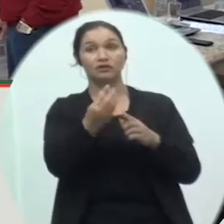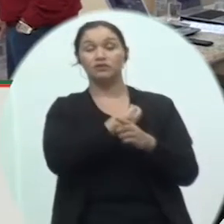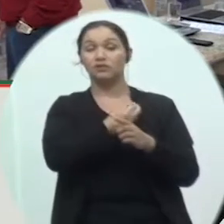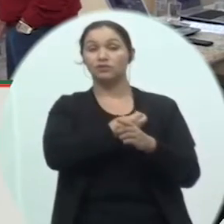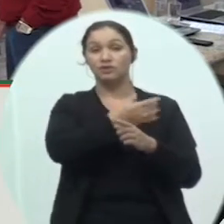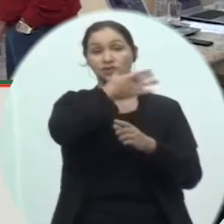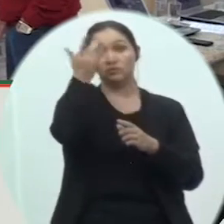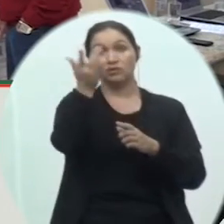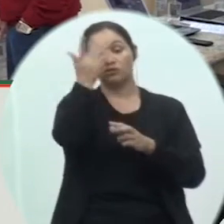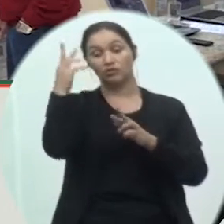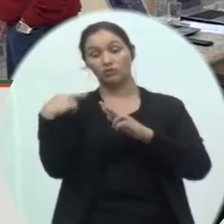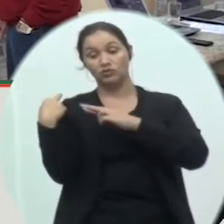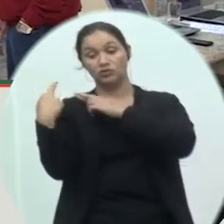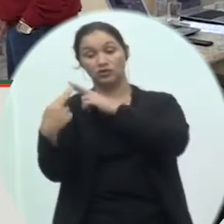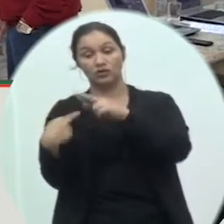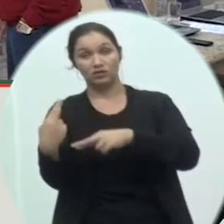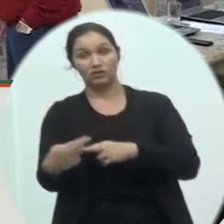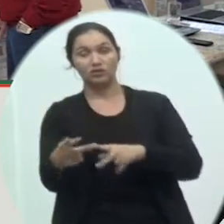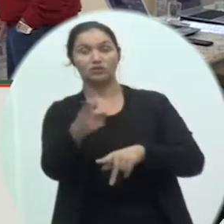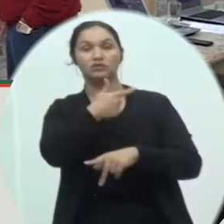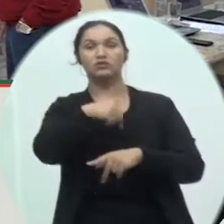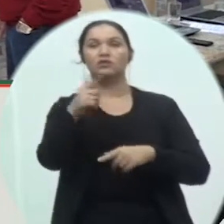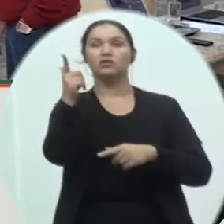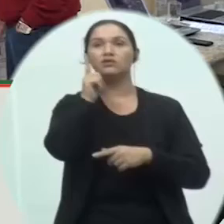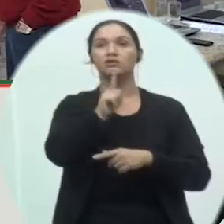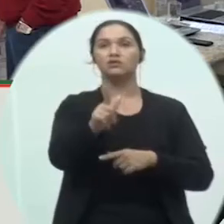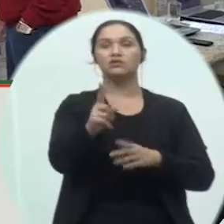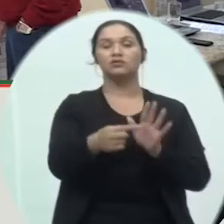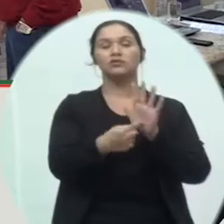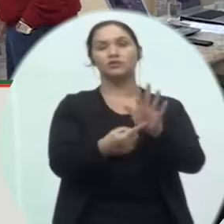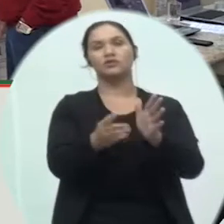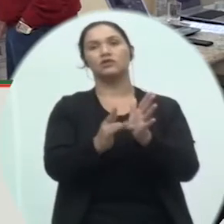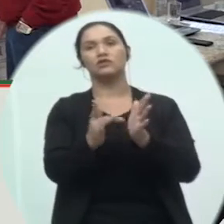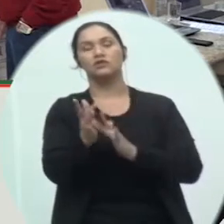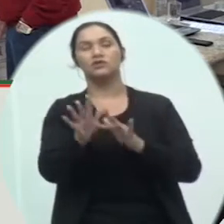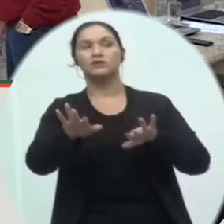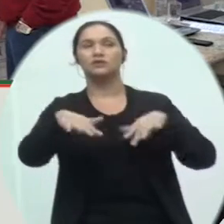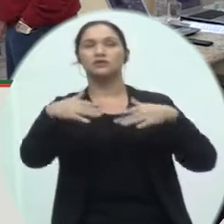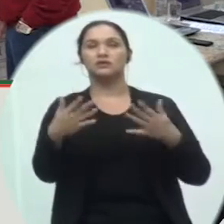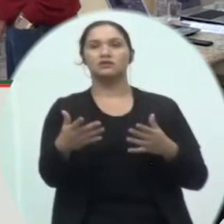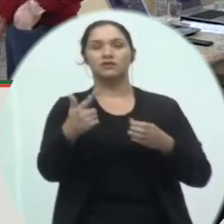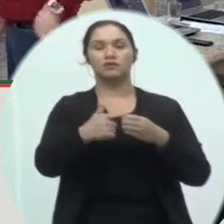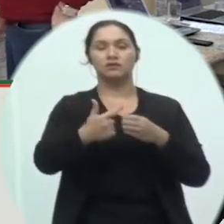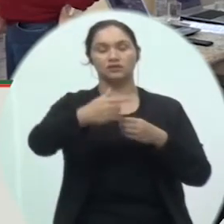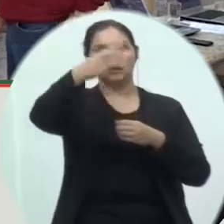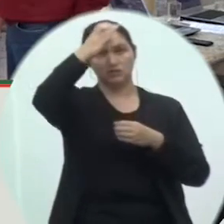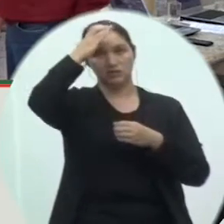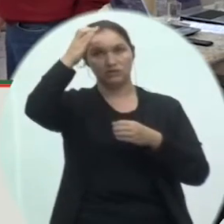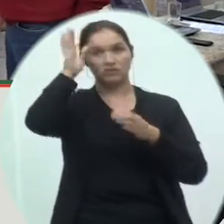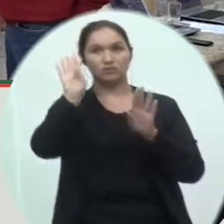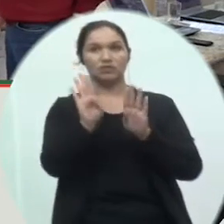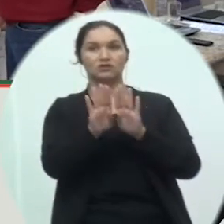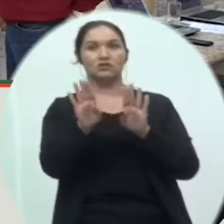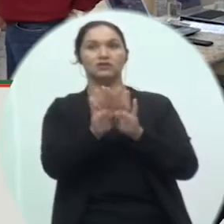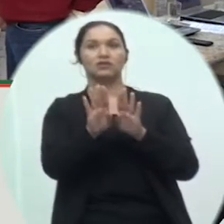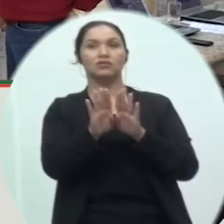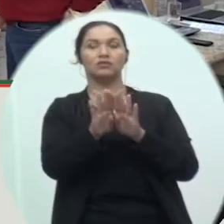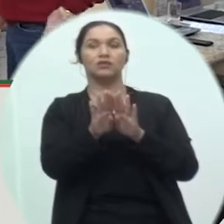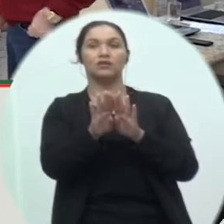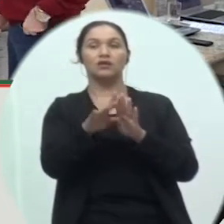E nós estamos fazendo parte da cidade. E Criciúma, de alguma maneira, é composta também por presbiterianos.